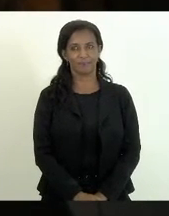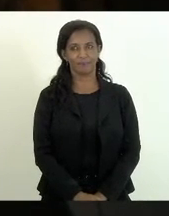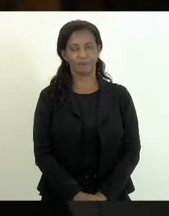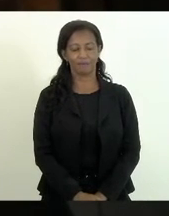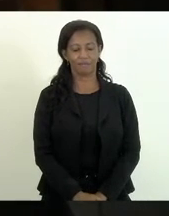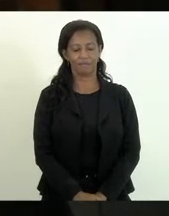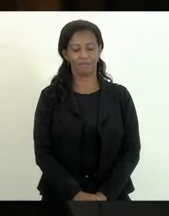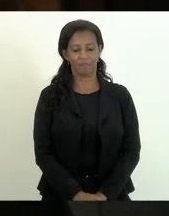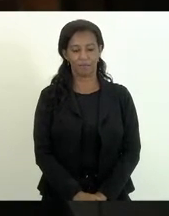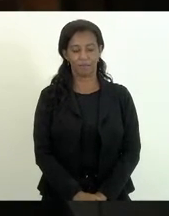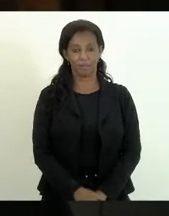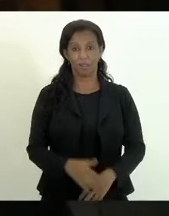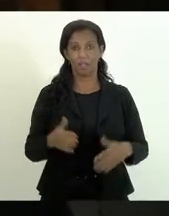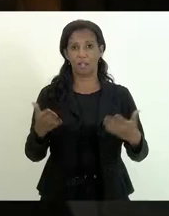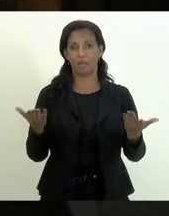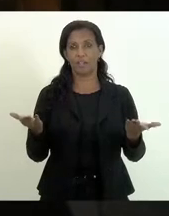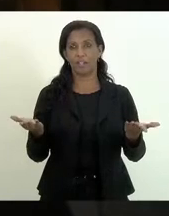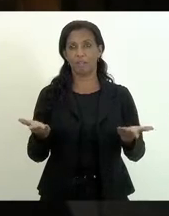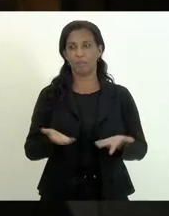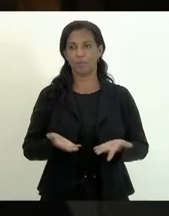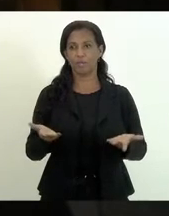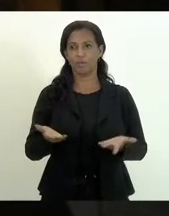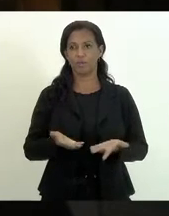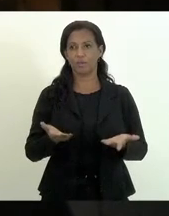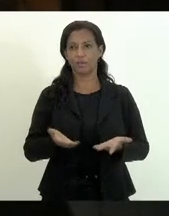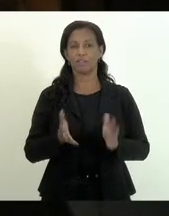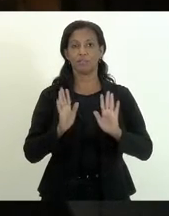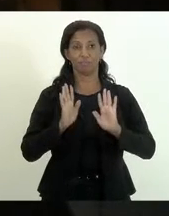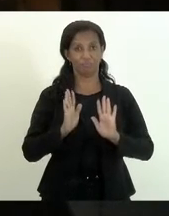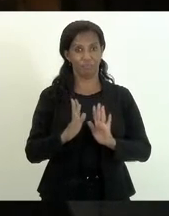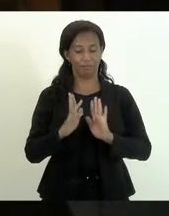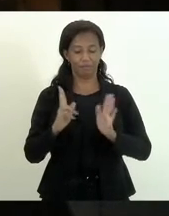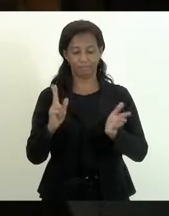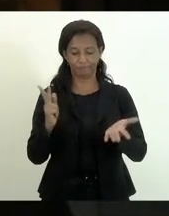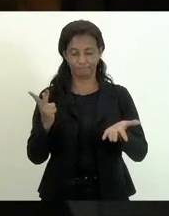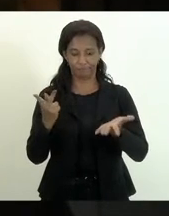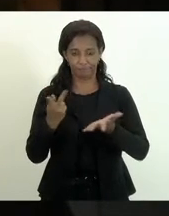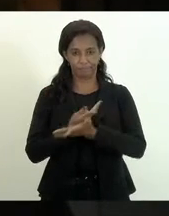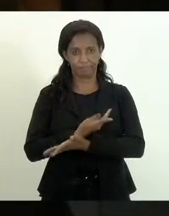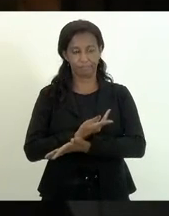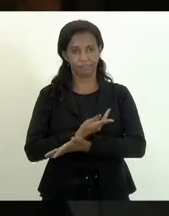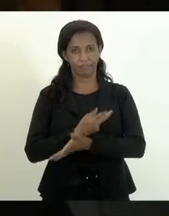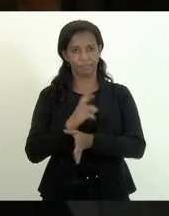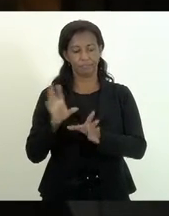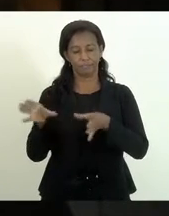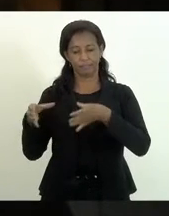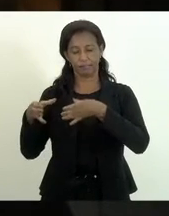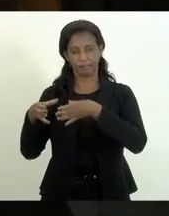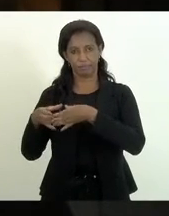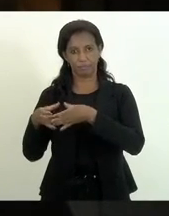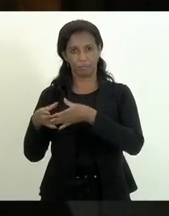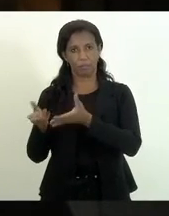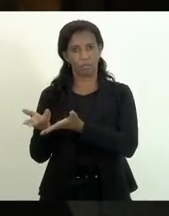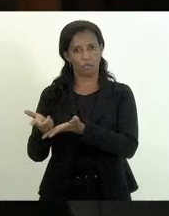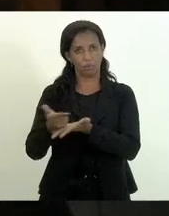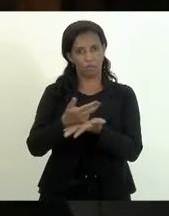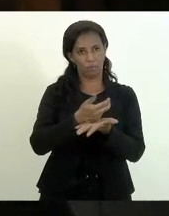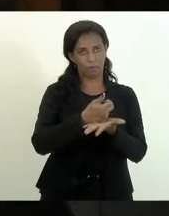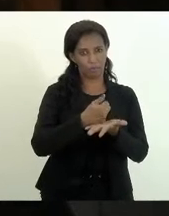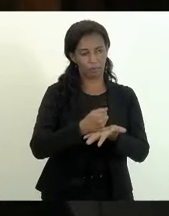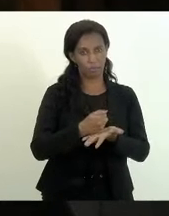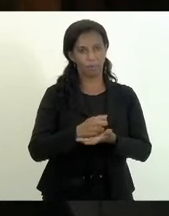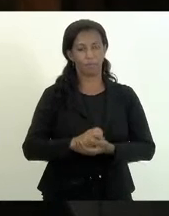oi oi Ju senhora Presidente realizamos na comissão de tributação